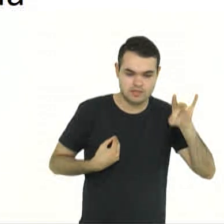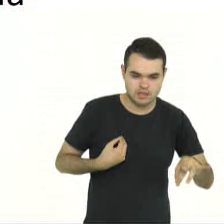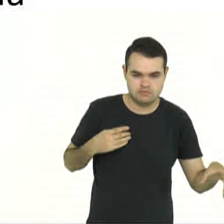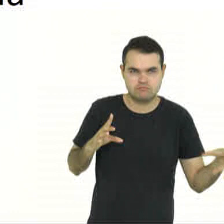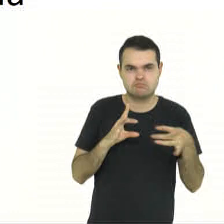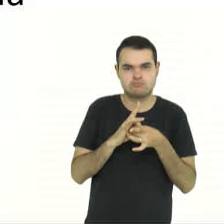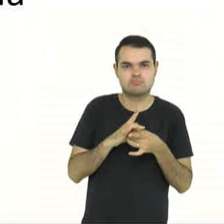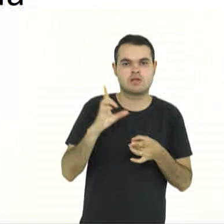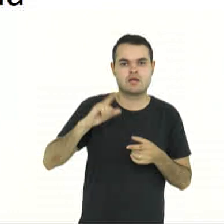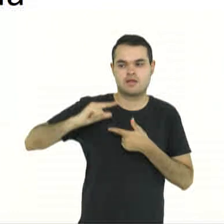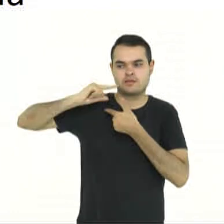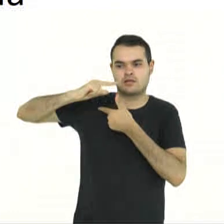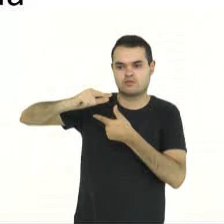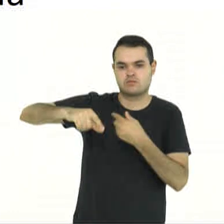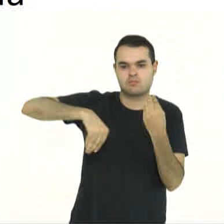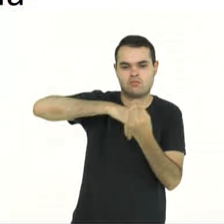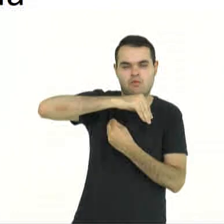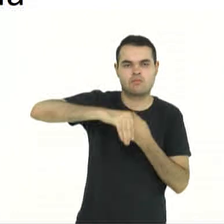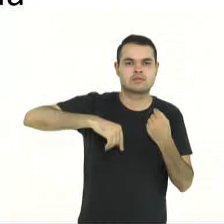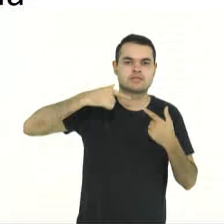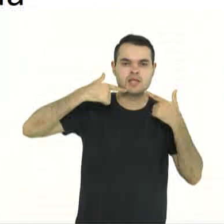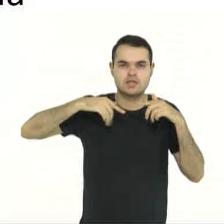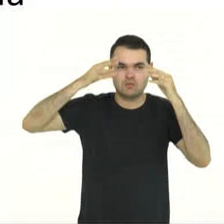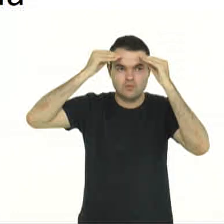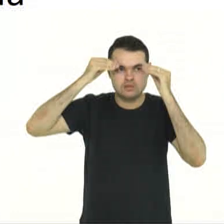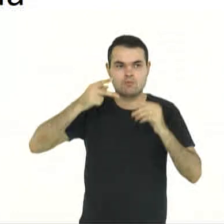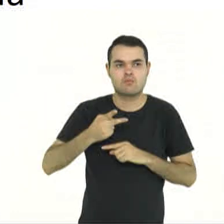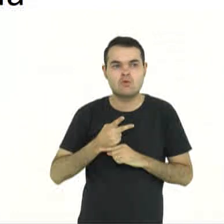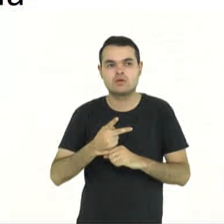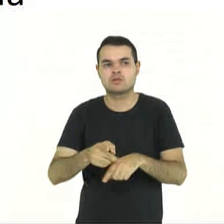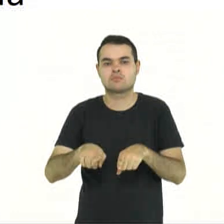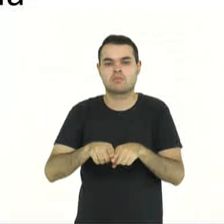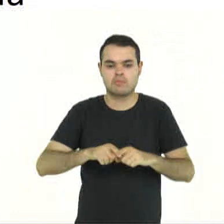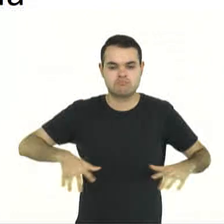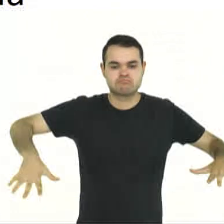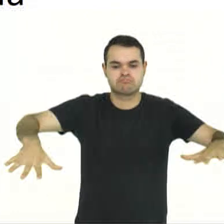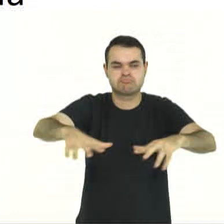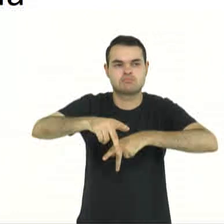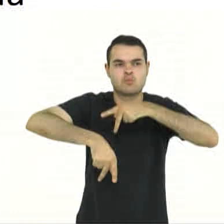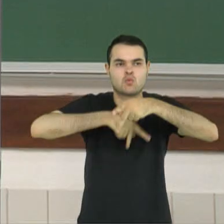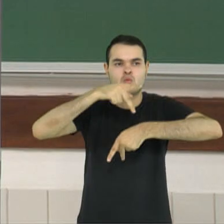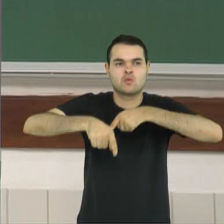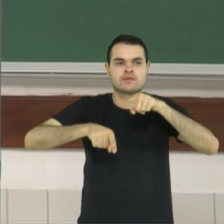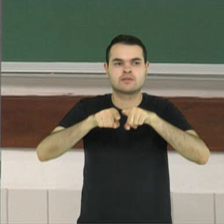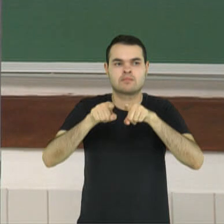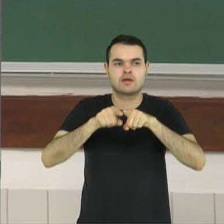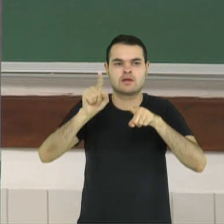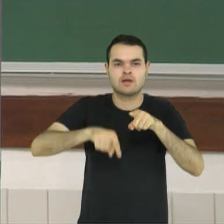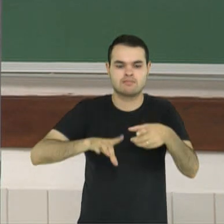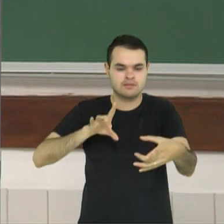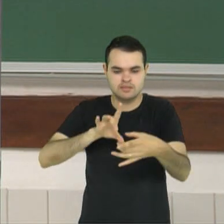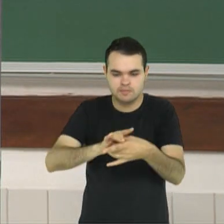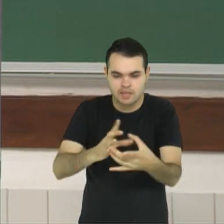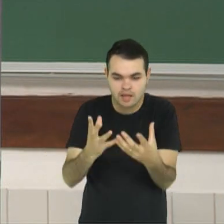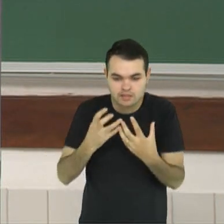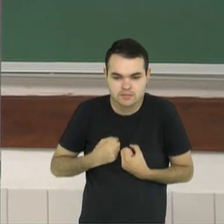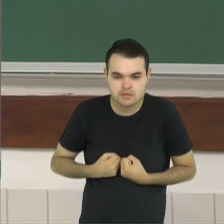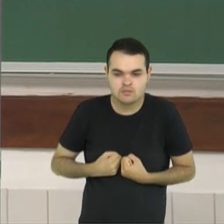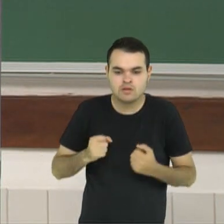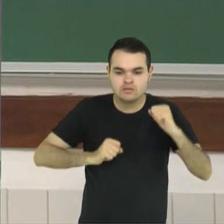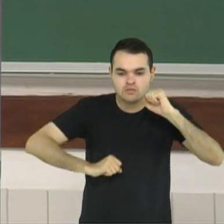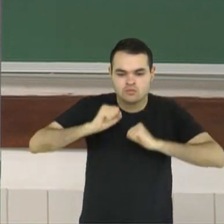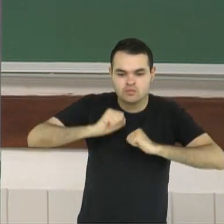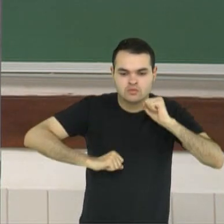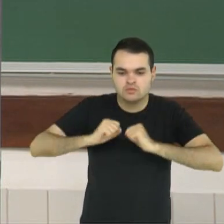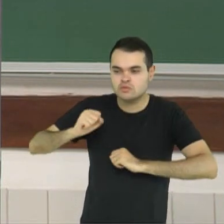Refinição tradicional das linguagens, busca das massas, assimilação da industrialização. O que acontece? Que nem eu já falei, a vida não está mais